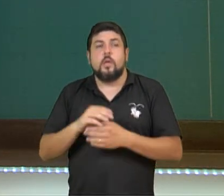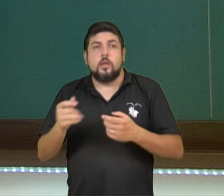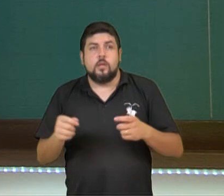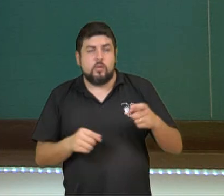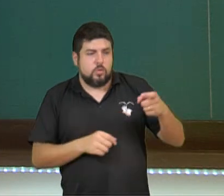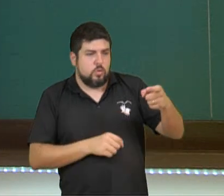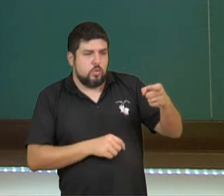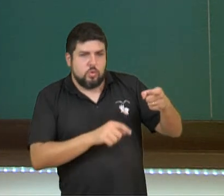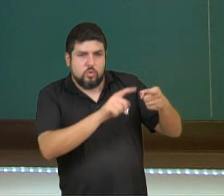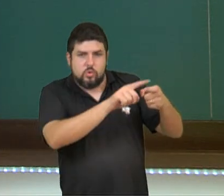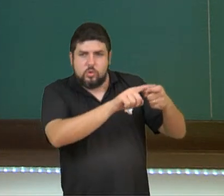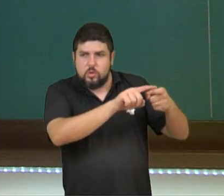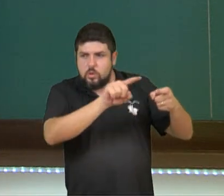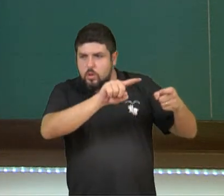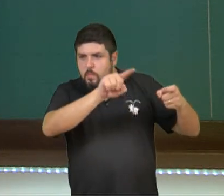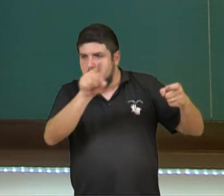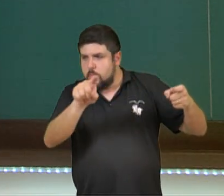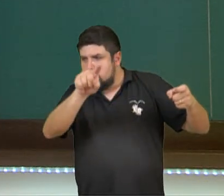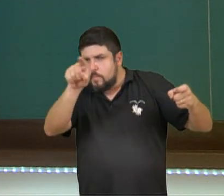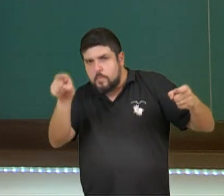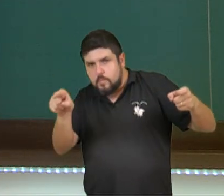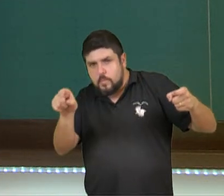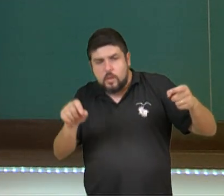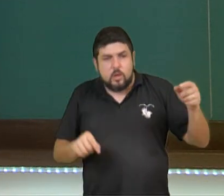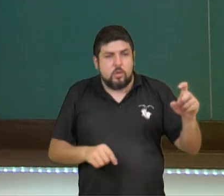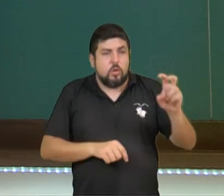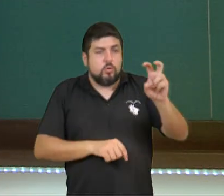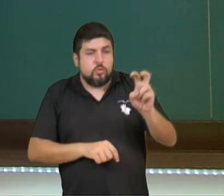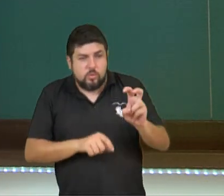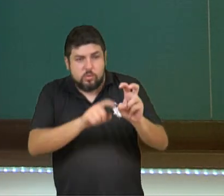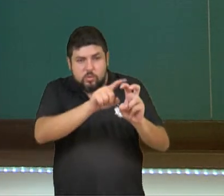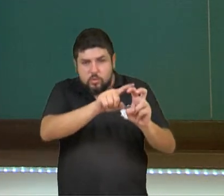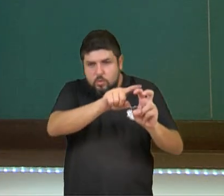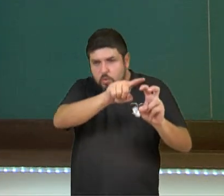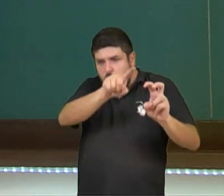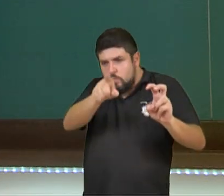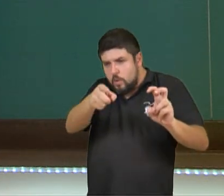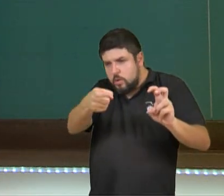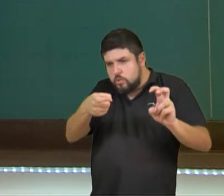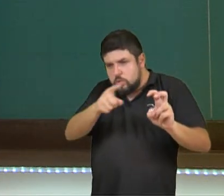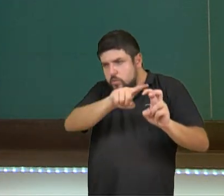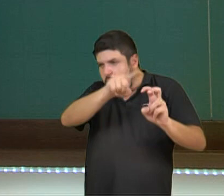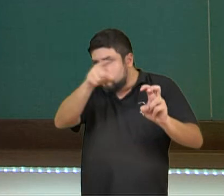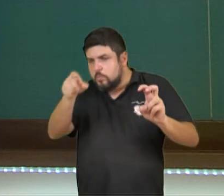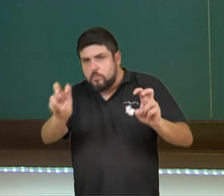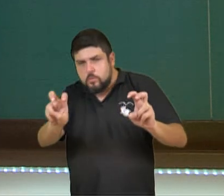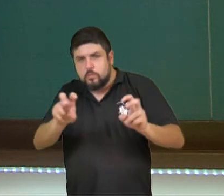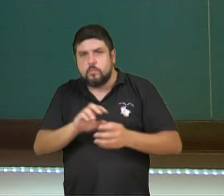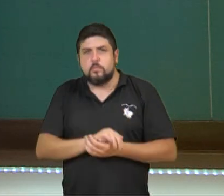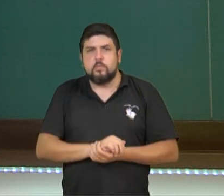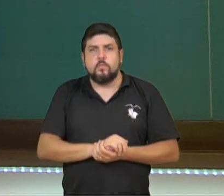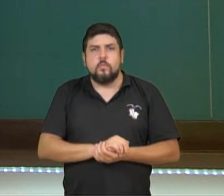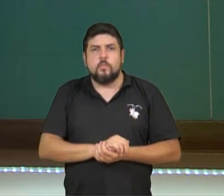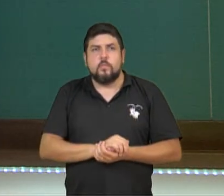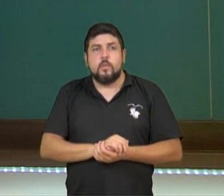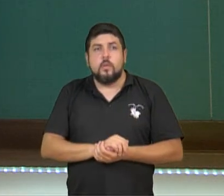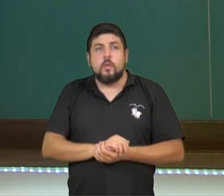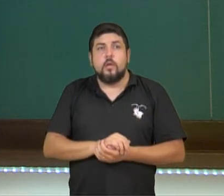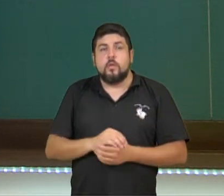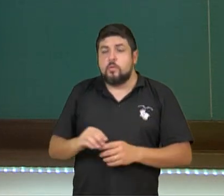e o mais 5 daqui também multiplica todo mundo de lá. E no segundo membro da igualdade, eu utilizo o produto